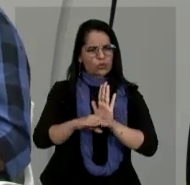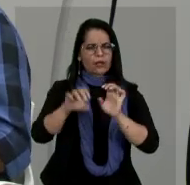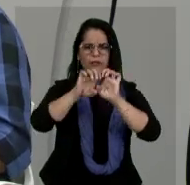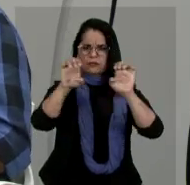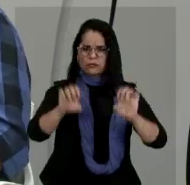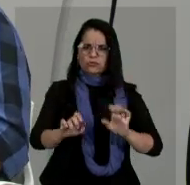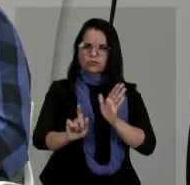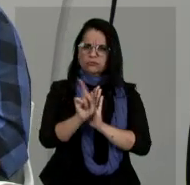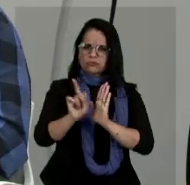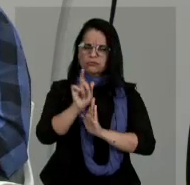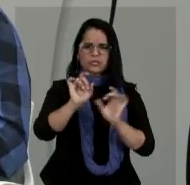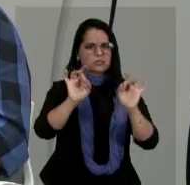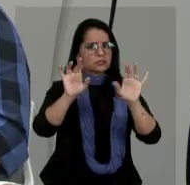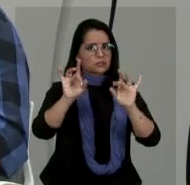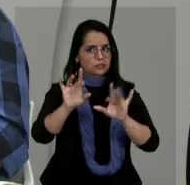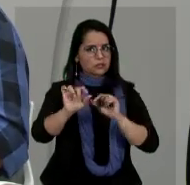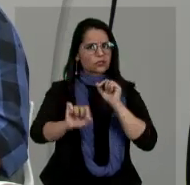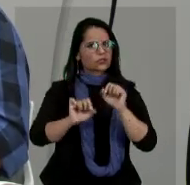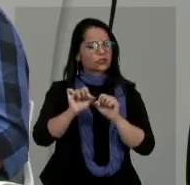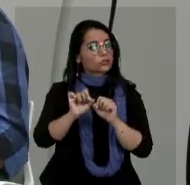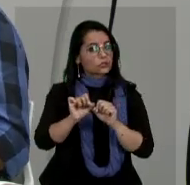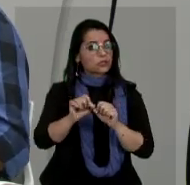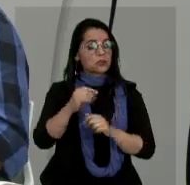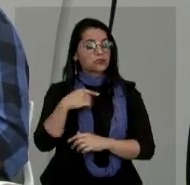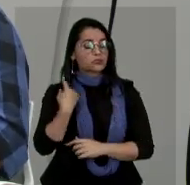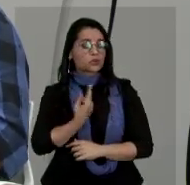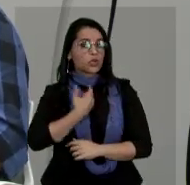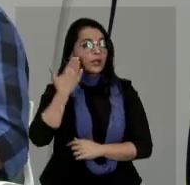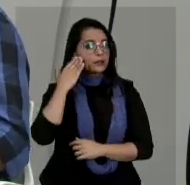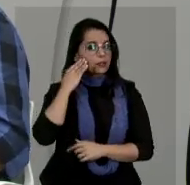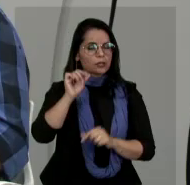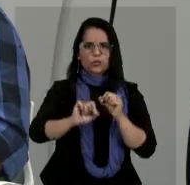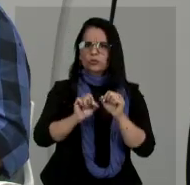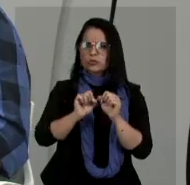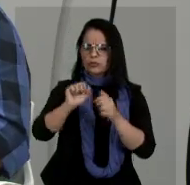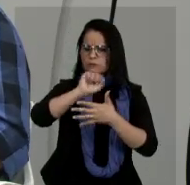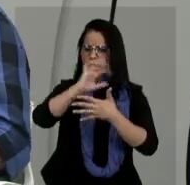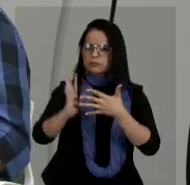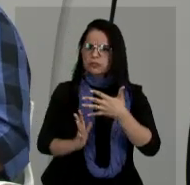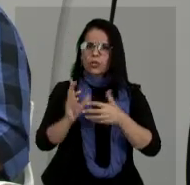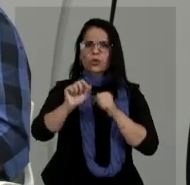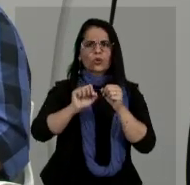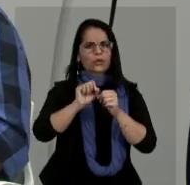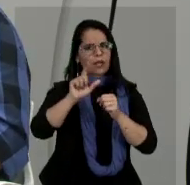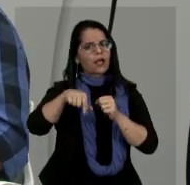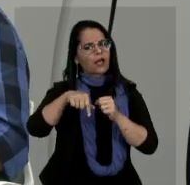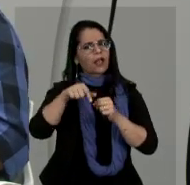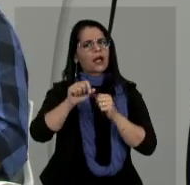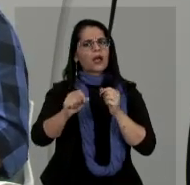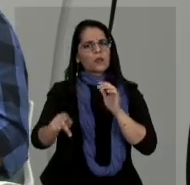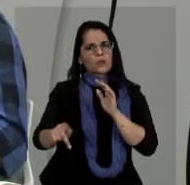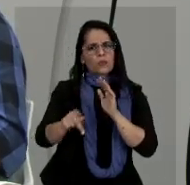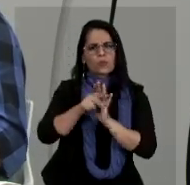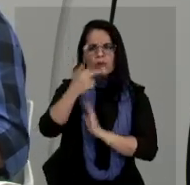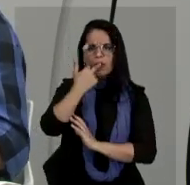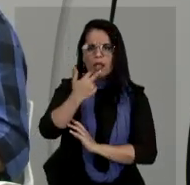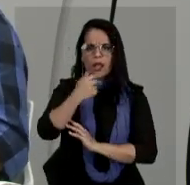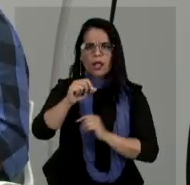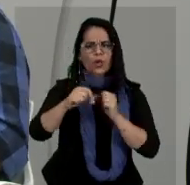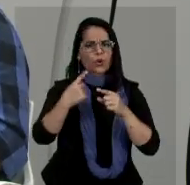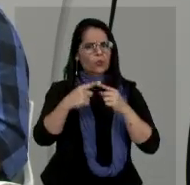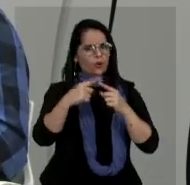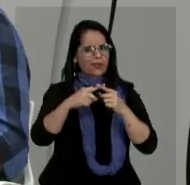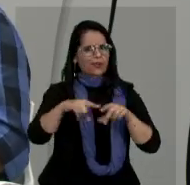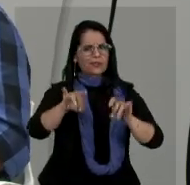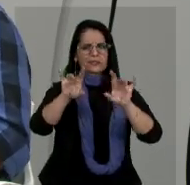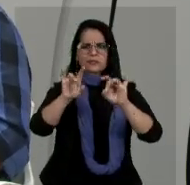estrutura gramatical específica. Então, nós entendemos que a Libras é uma língua, por ter uma estrutura gramatical